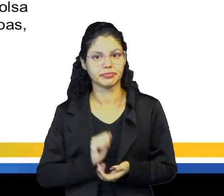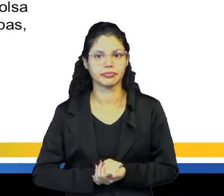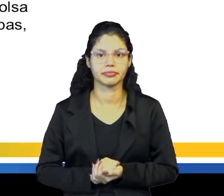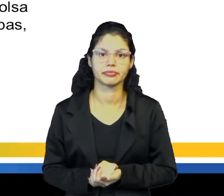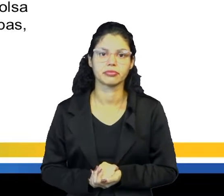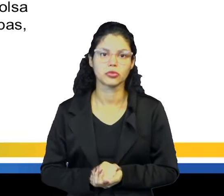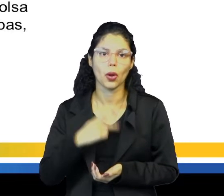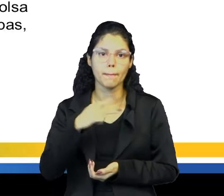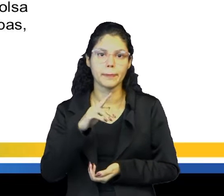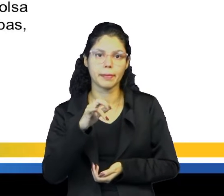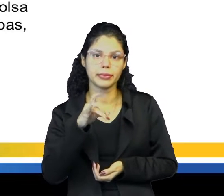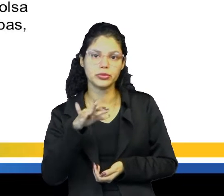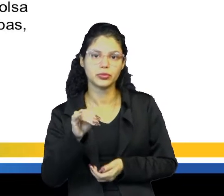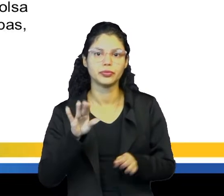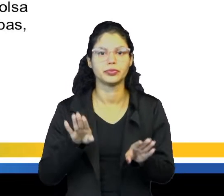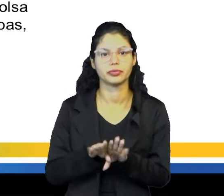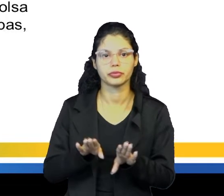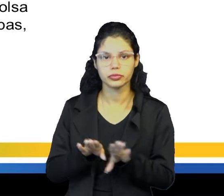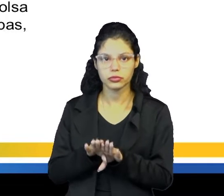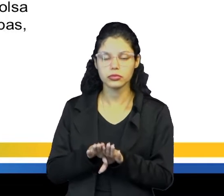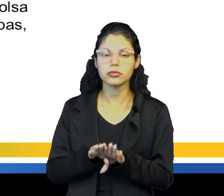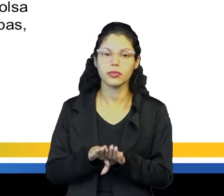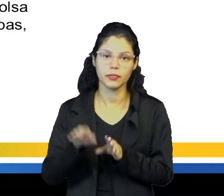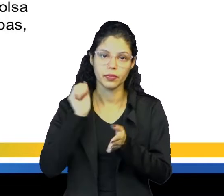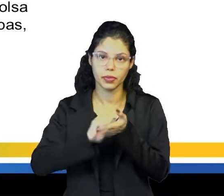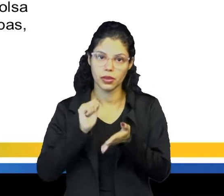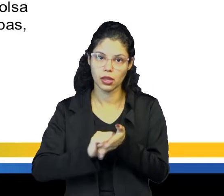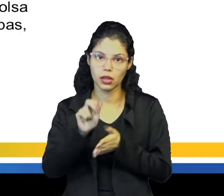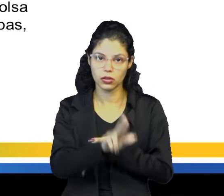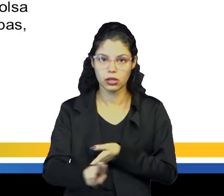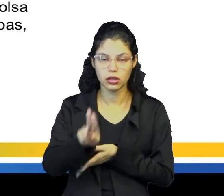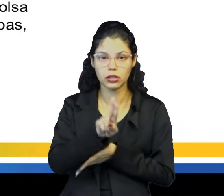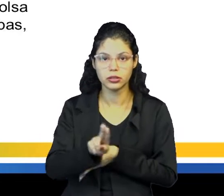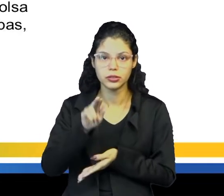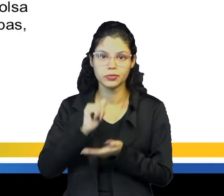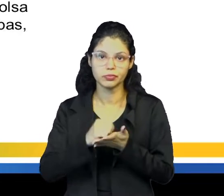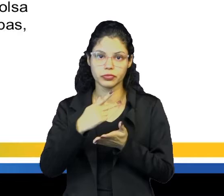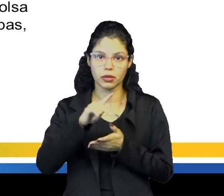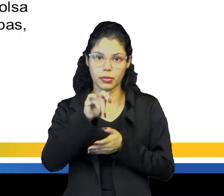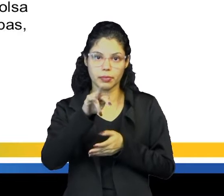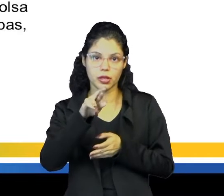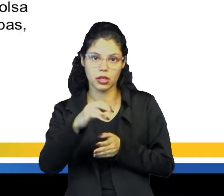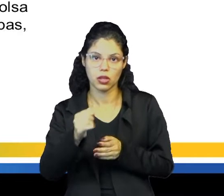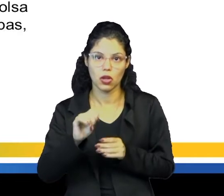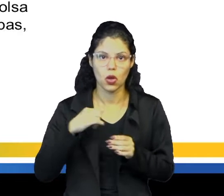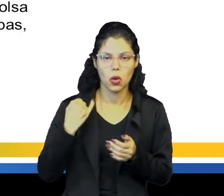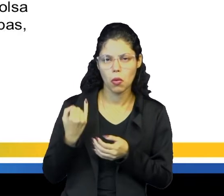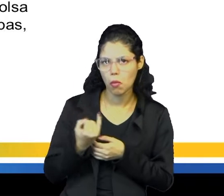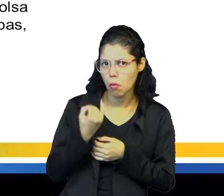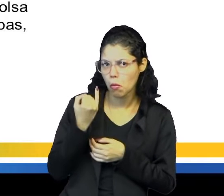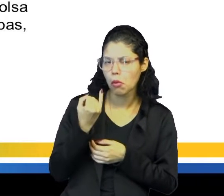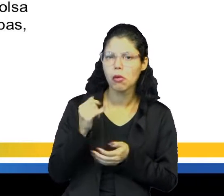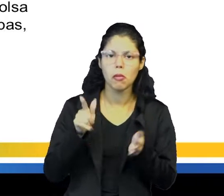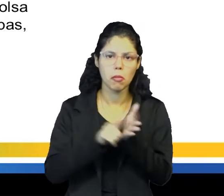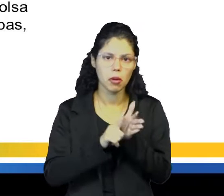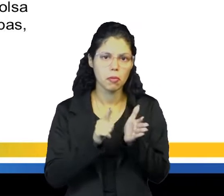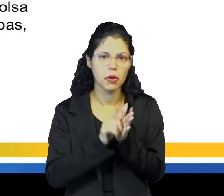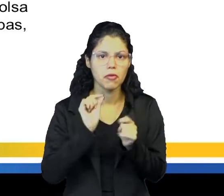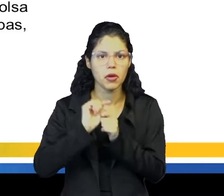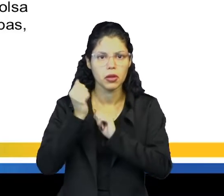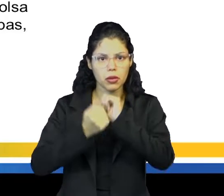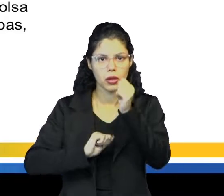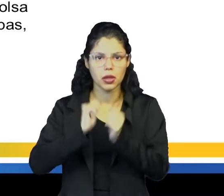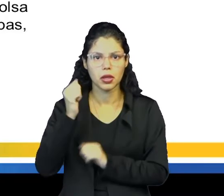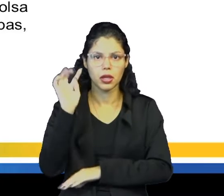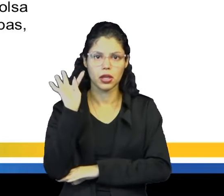O papiro, para vocês entenderem, para escrever era utilizado o papiro, é uma espécie de papel fabricado com